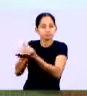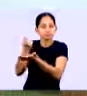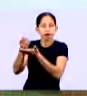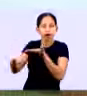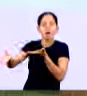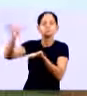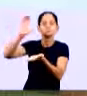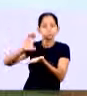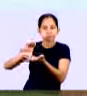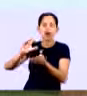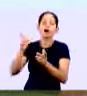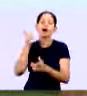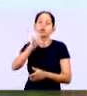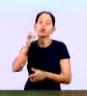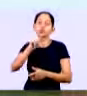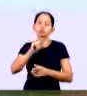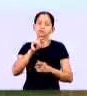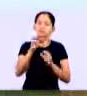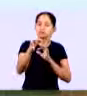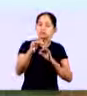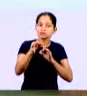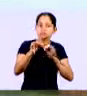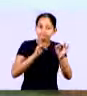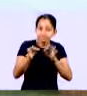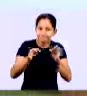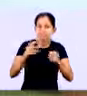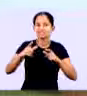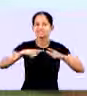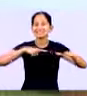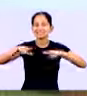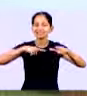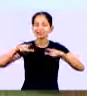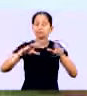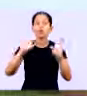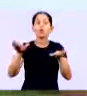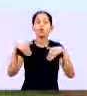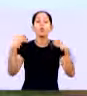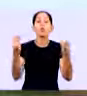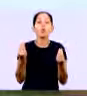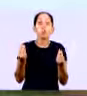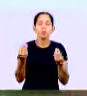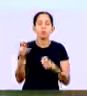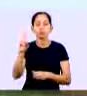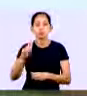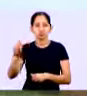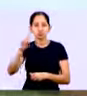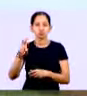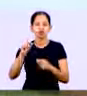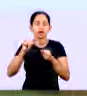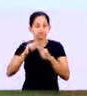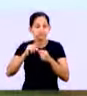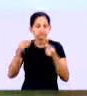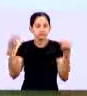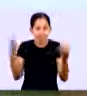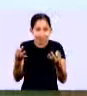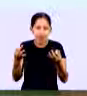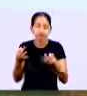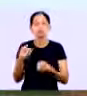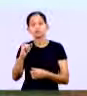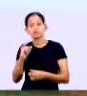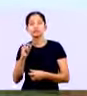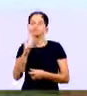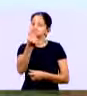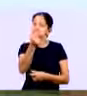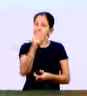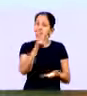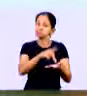eu efetivamente consigo aplicar. Aí o cálculo vai ser enquanto em relação ao uso desse recurso, a entrada dele e o uso dele. Se é uma empresa comercial